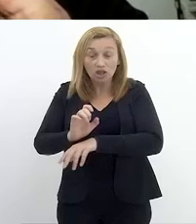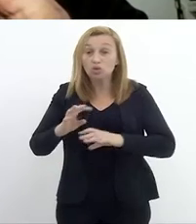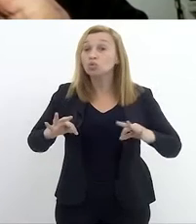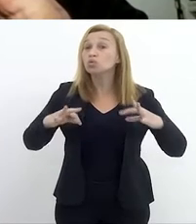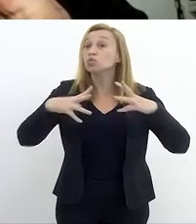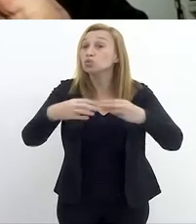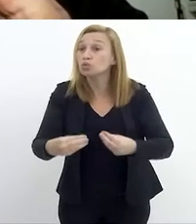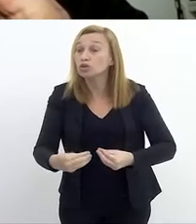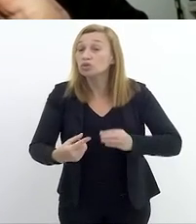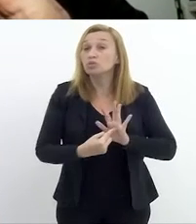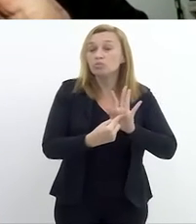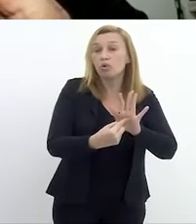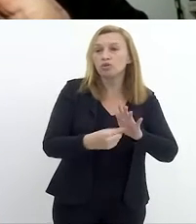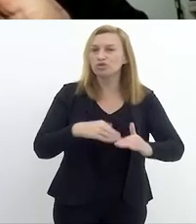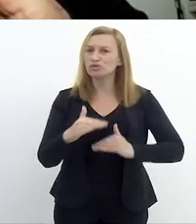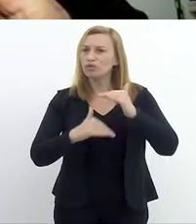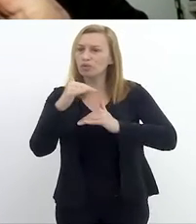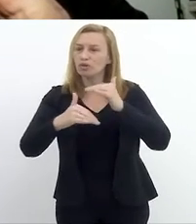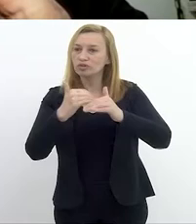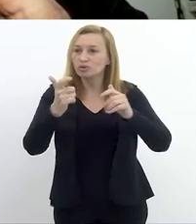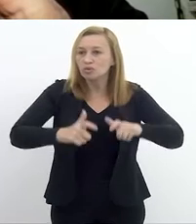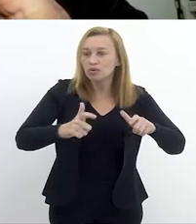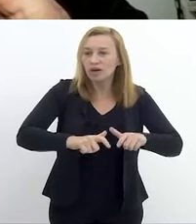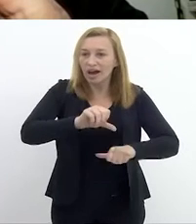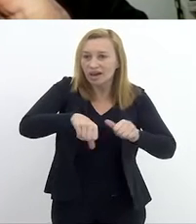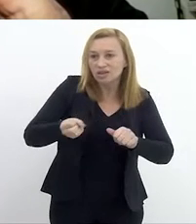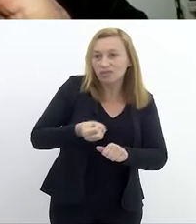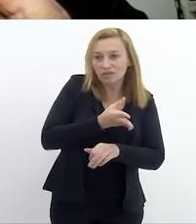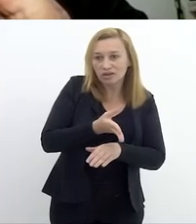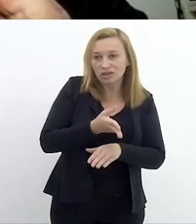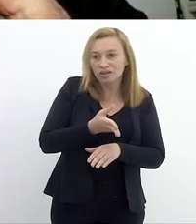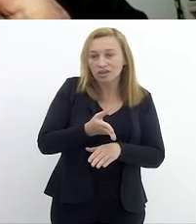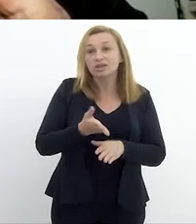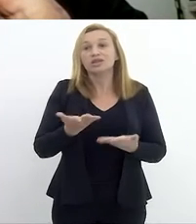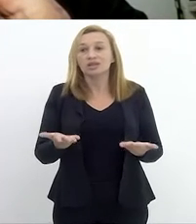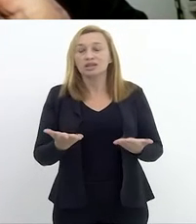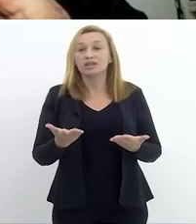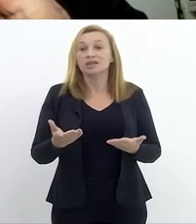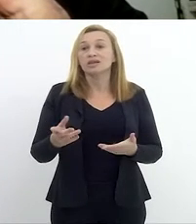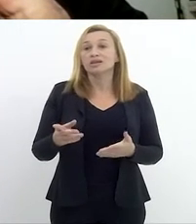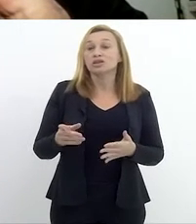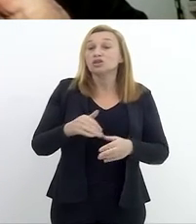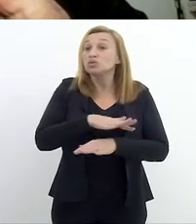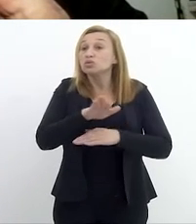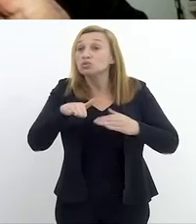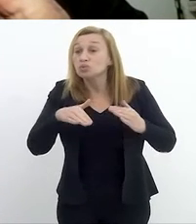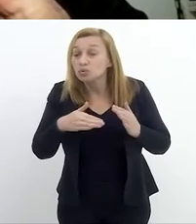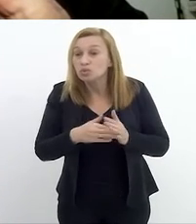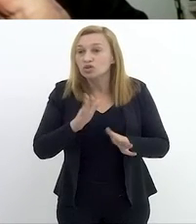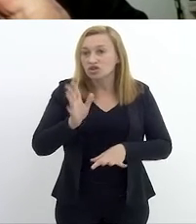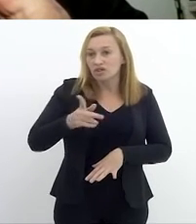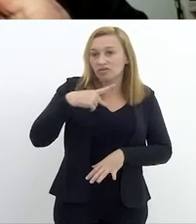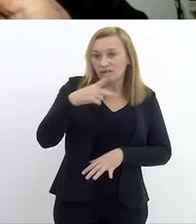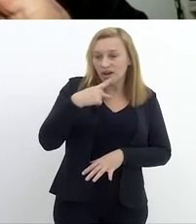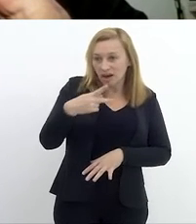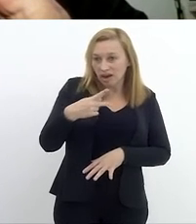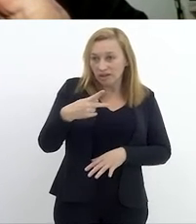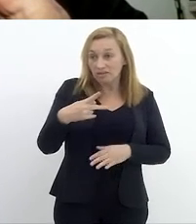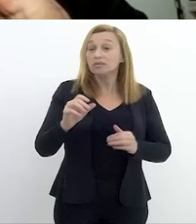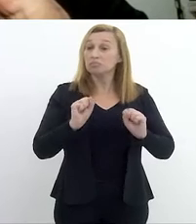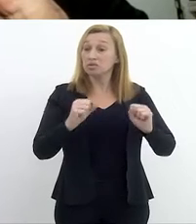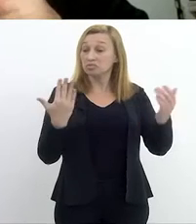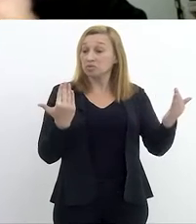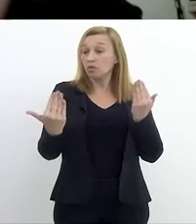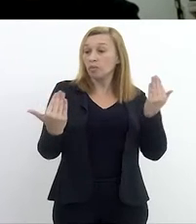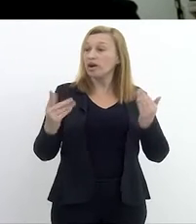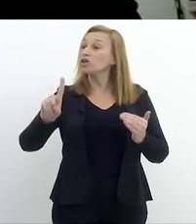inovador. Levando em consideração todos esses elementos, né, que seriam vantagens comparativas com outros estados, Maurício, o que a gente